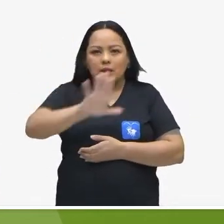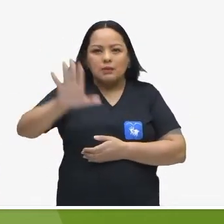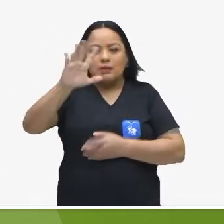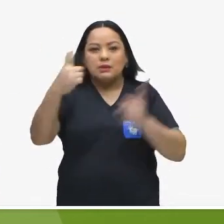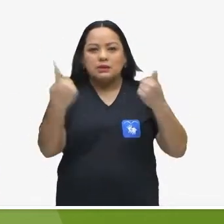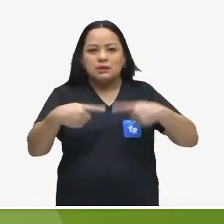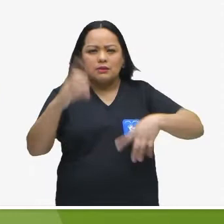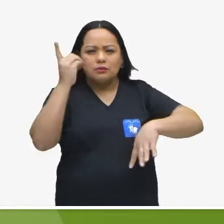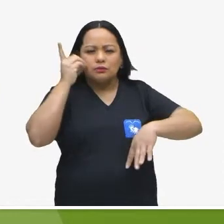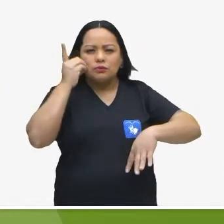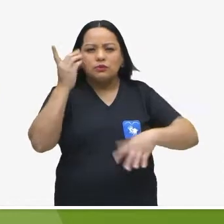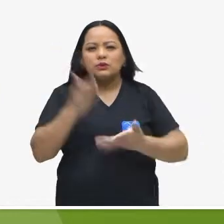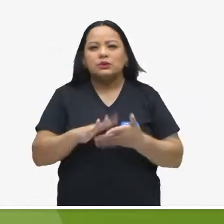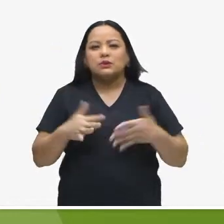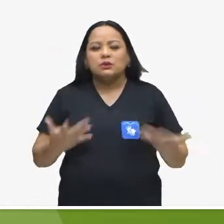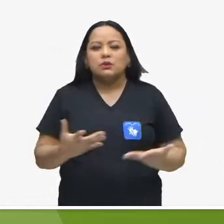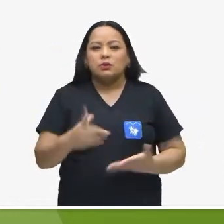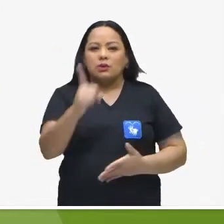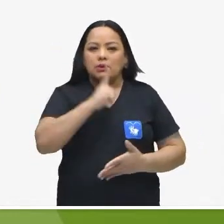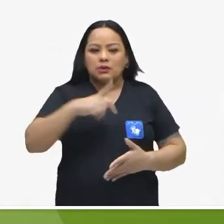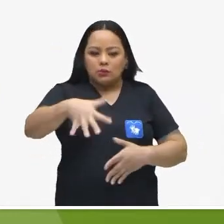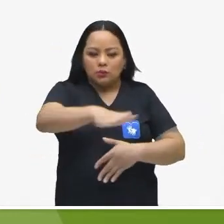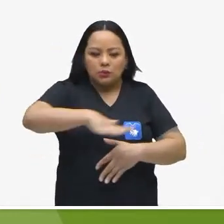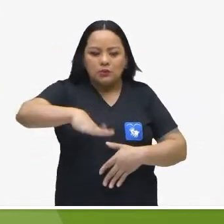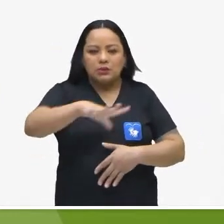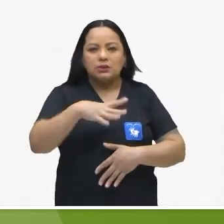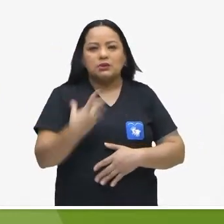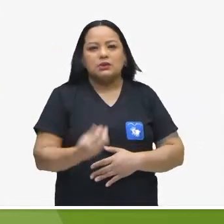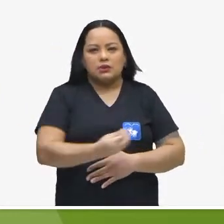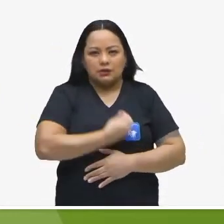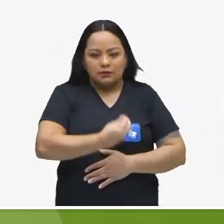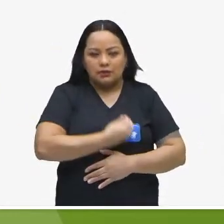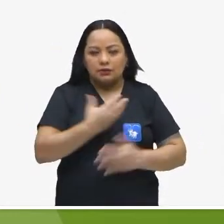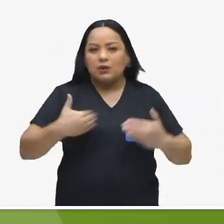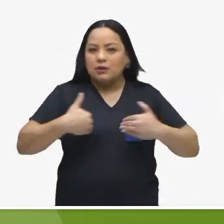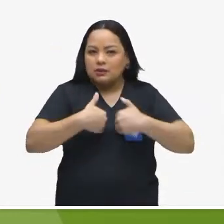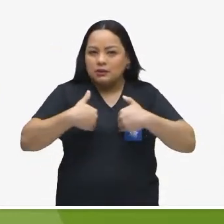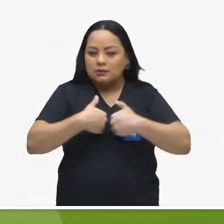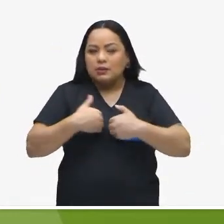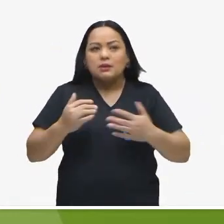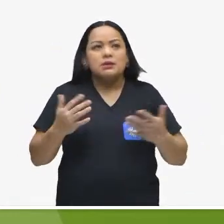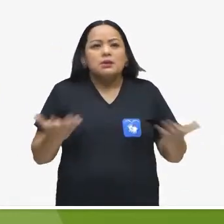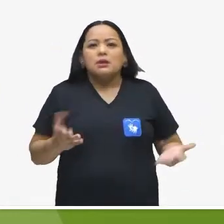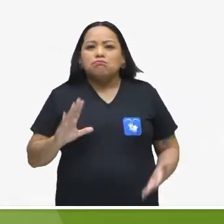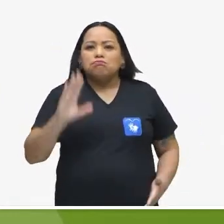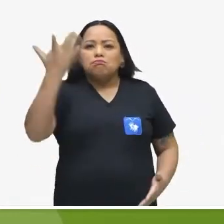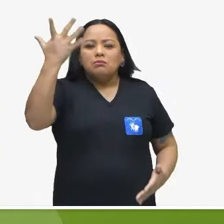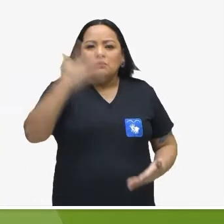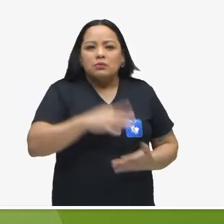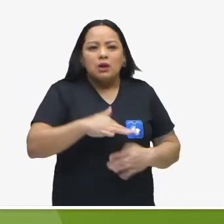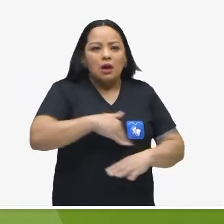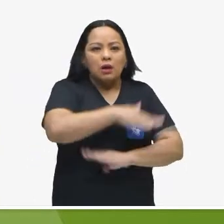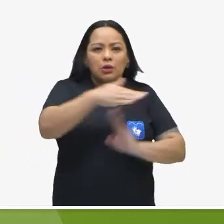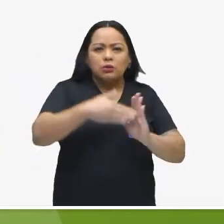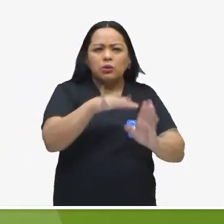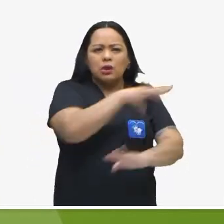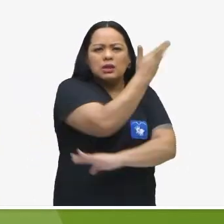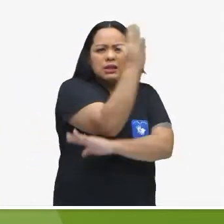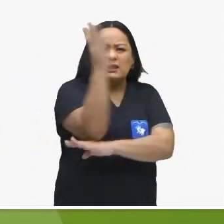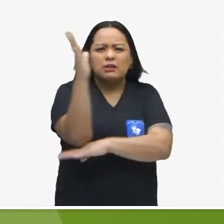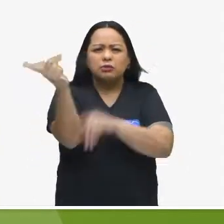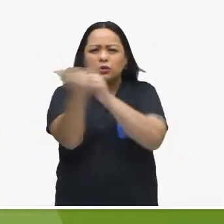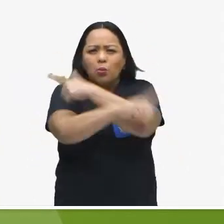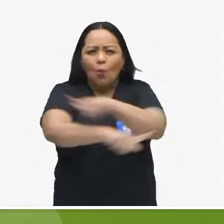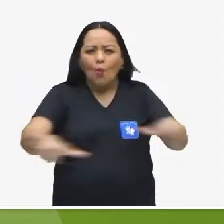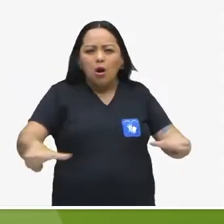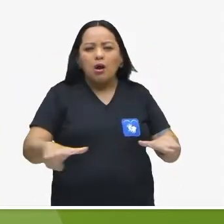dia, né? Então, ali existia um ambiente onde moravam os animais e, de repente, todas as árvores ali foram cortadas.